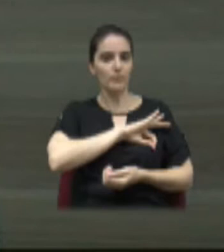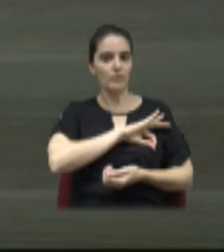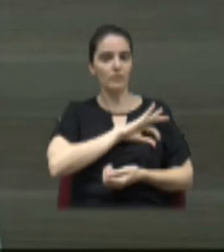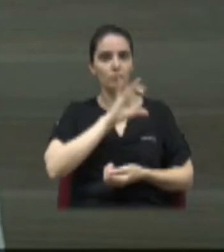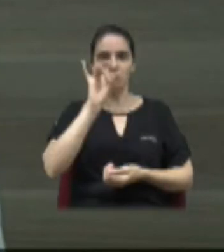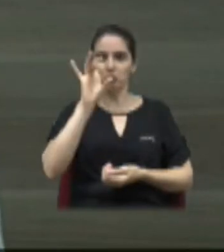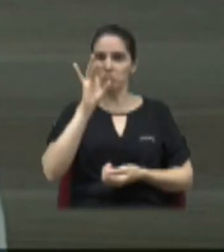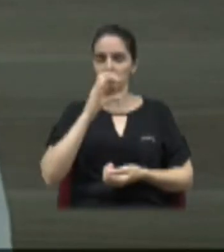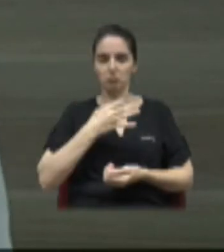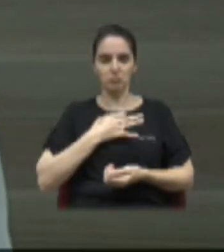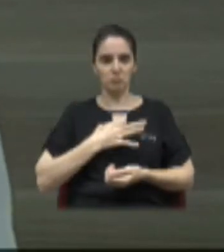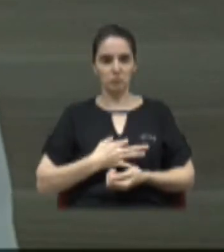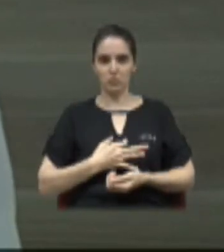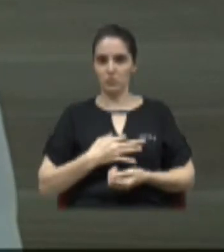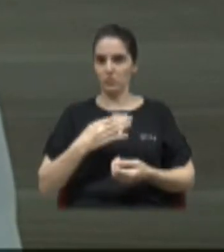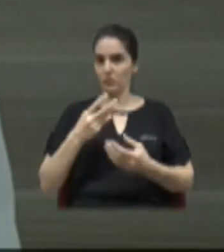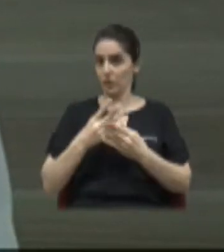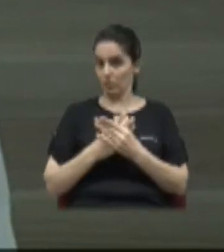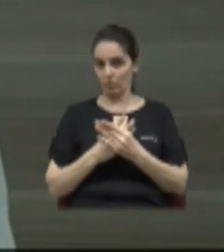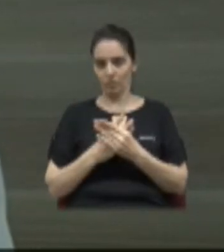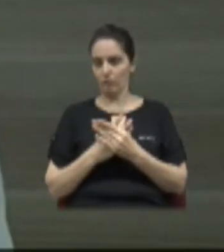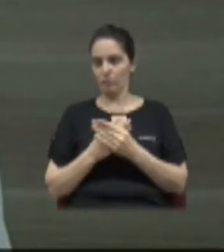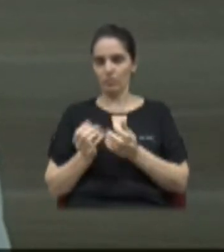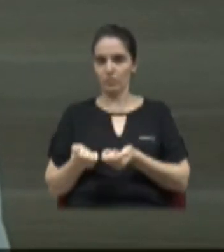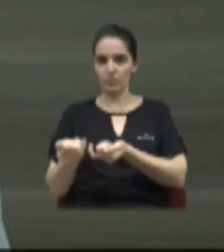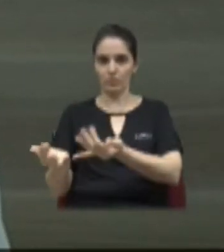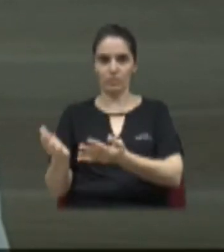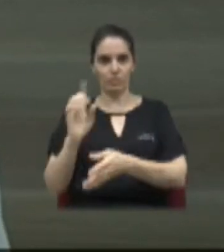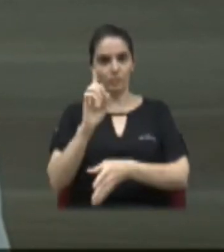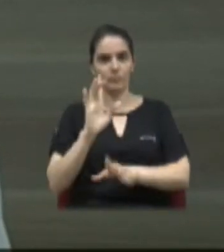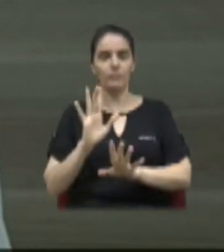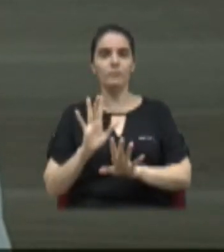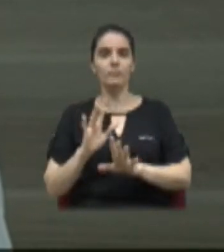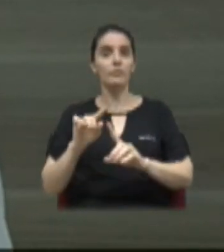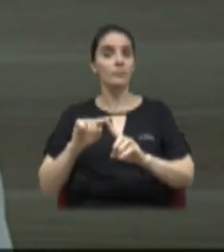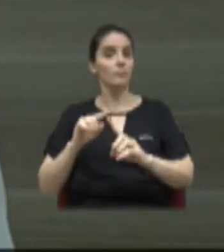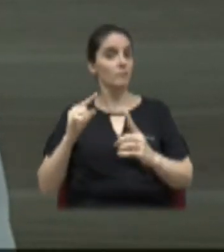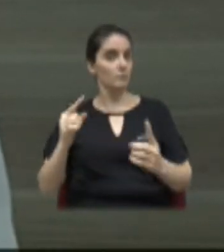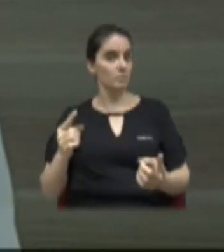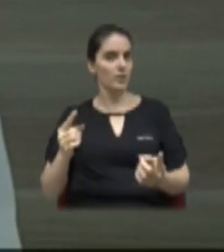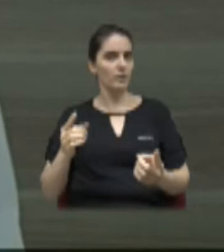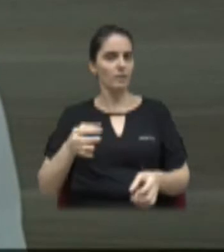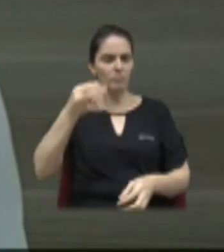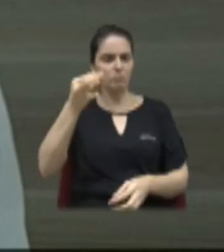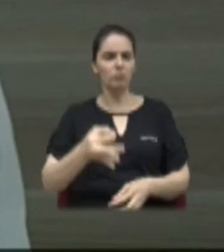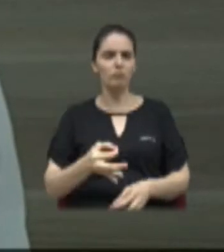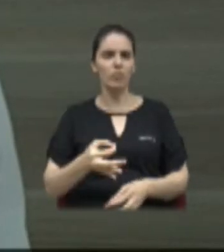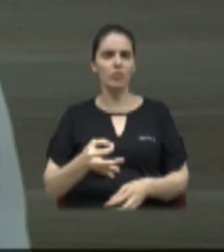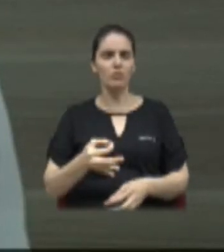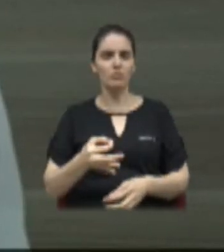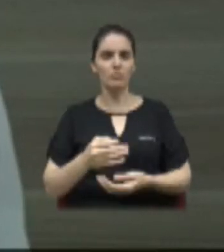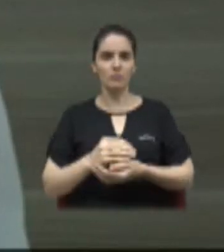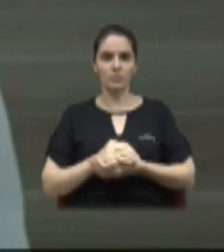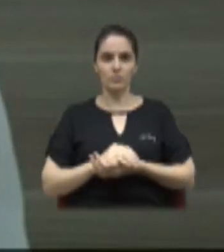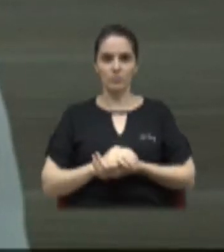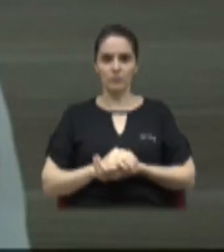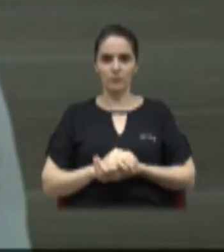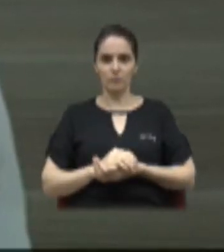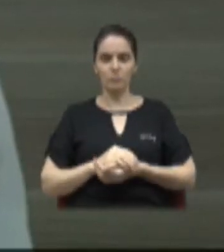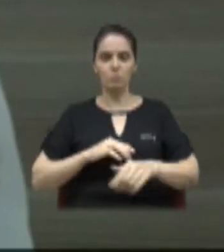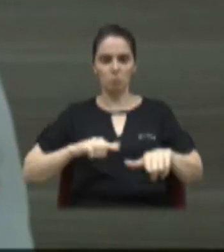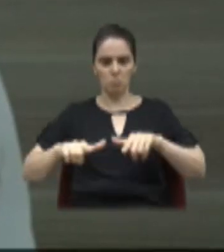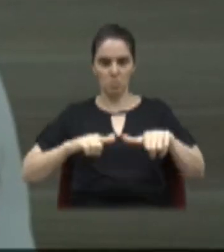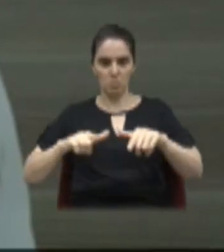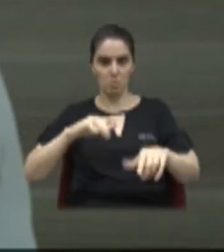honrarias que esta casa pode promover, mas de fato e de direito o reconhecimento na carreira,